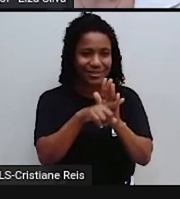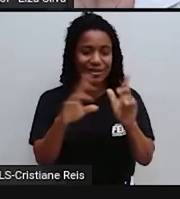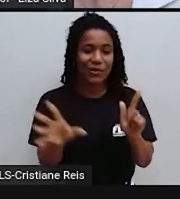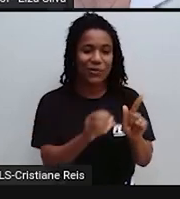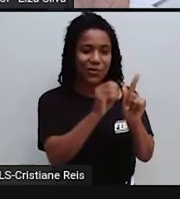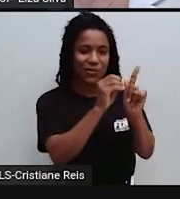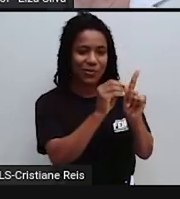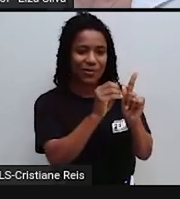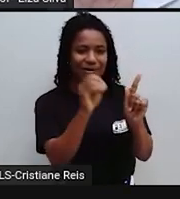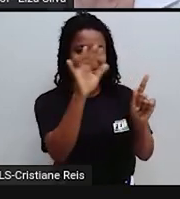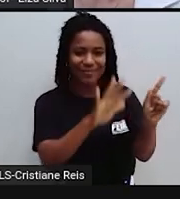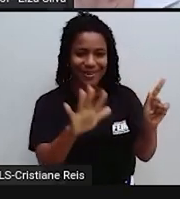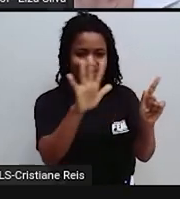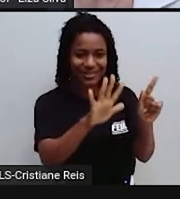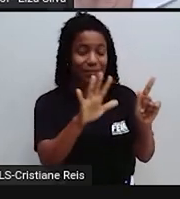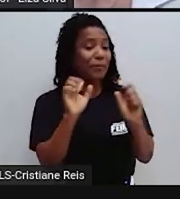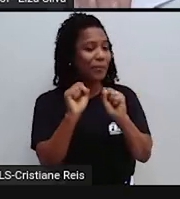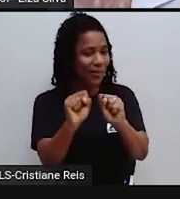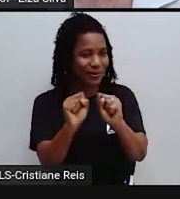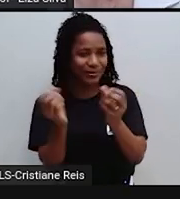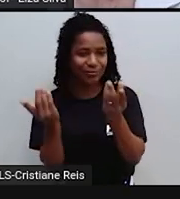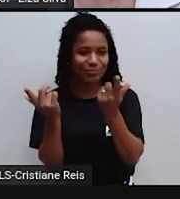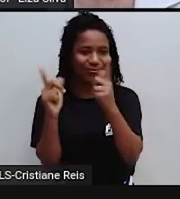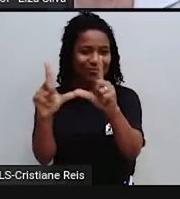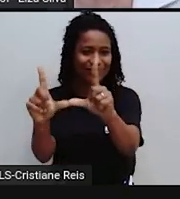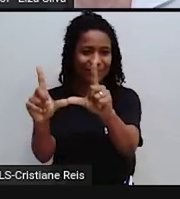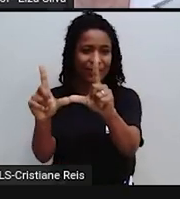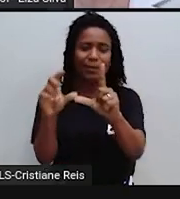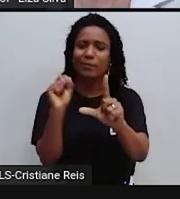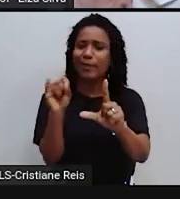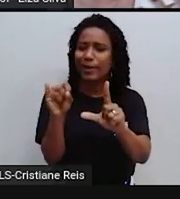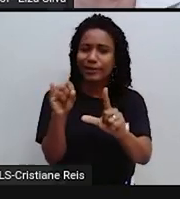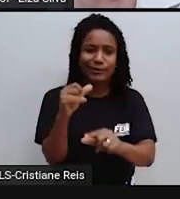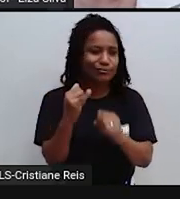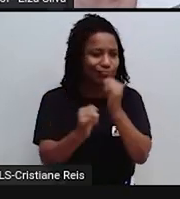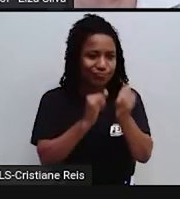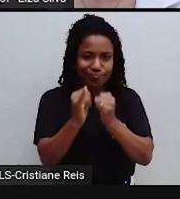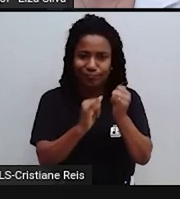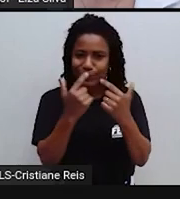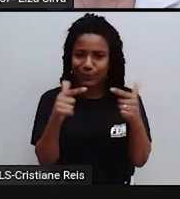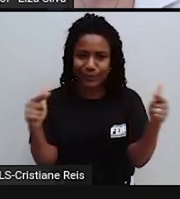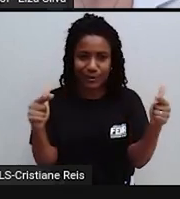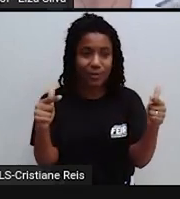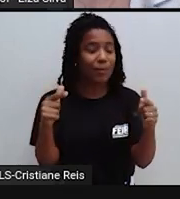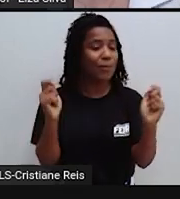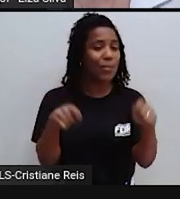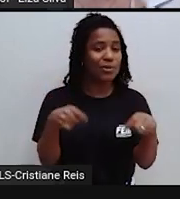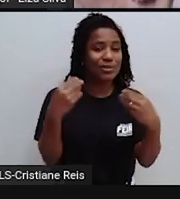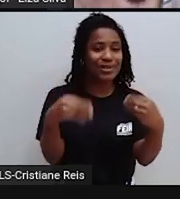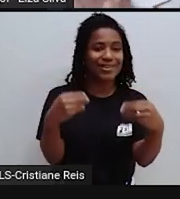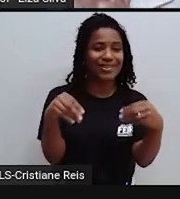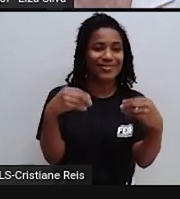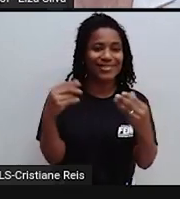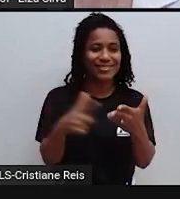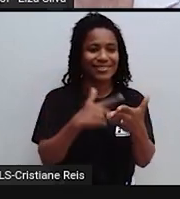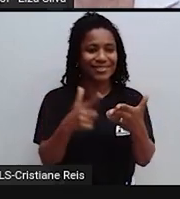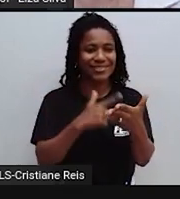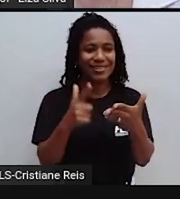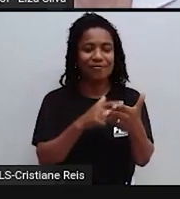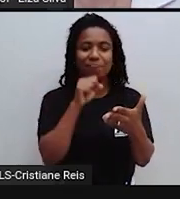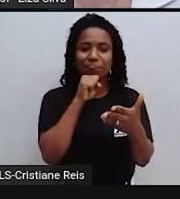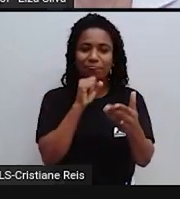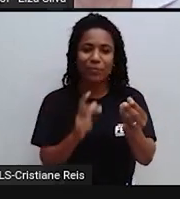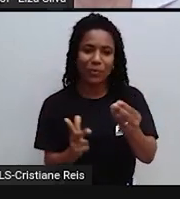Imagens. Mas se você não tiver, procure em sua casa material que você pode recortar ou então use a